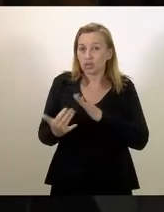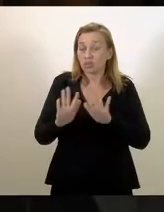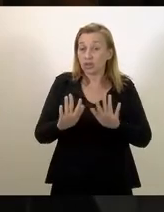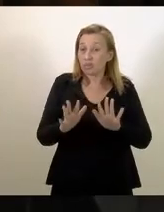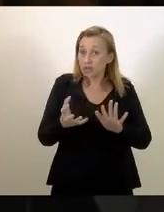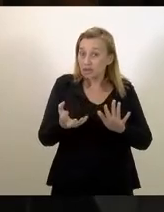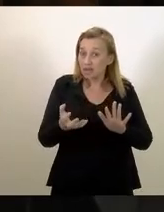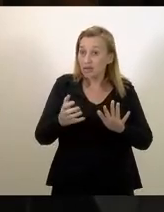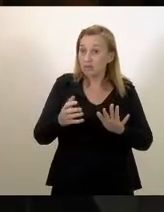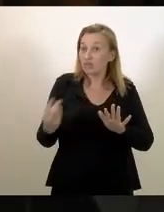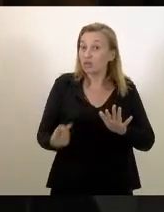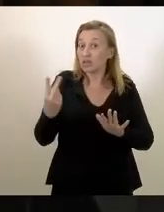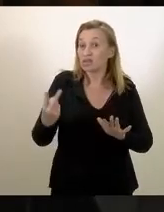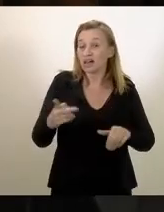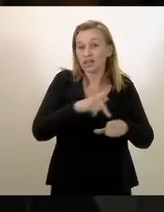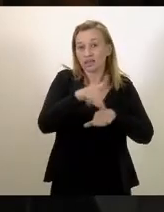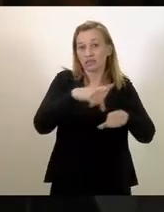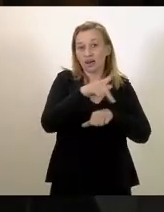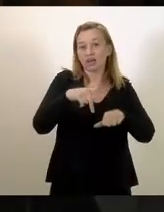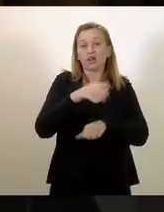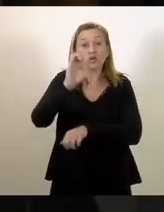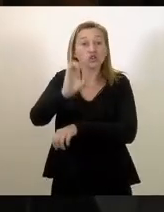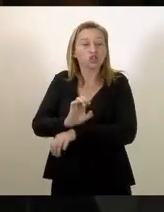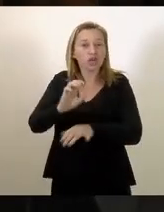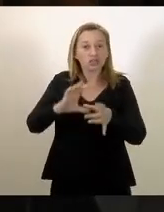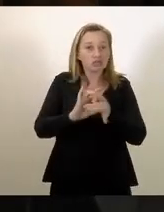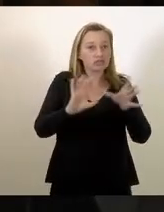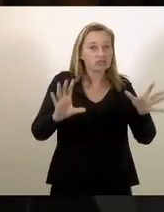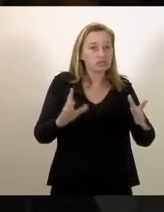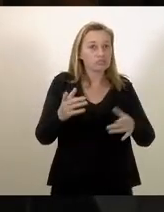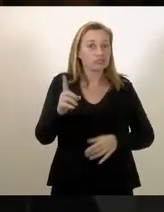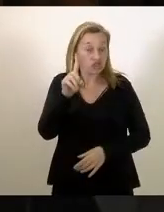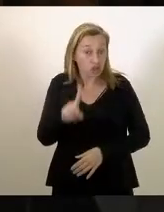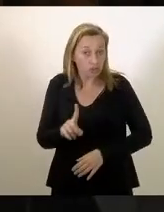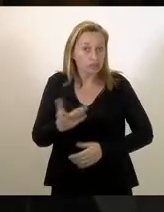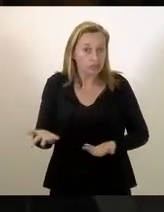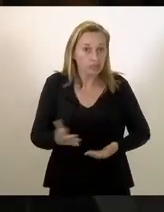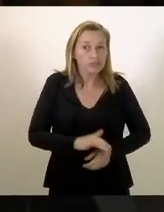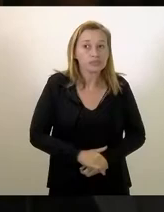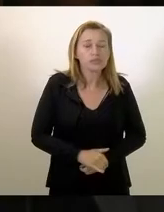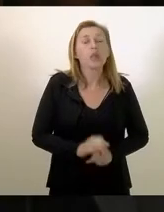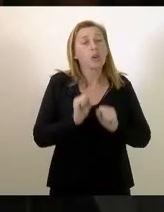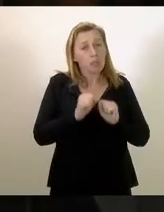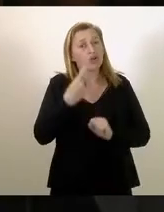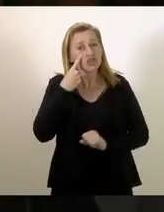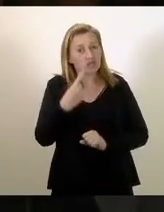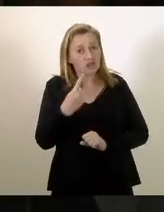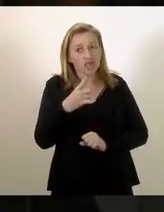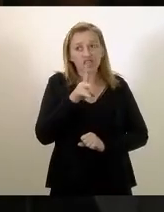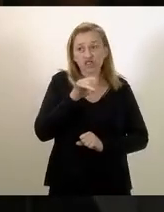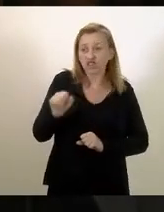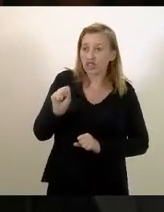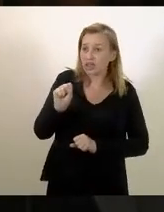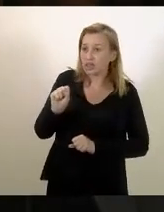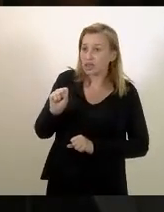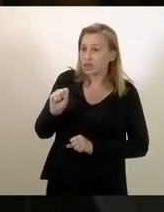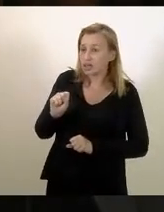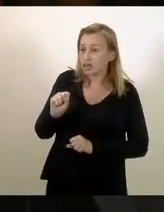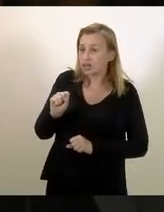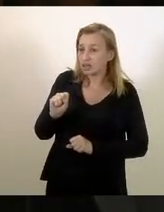é o estado democrático de direito a senhora pode ver de assim outro também